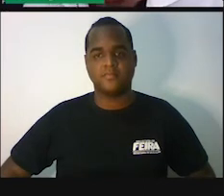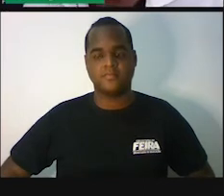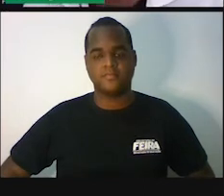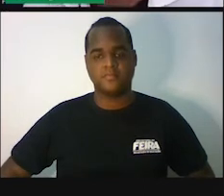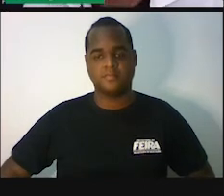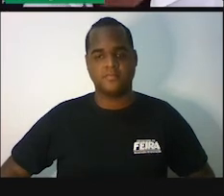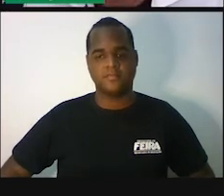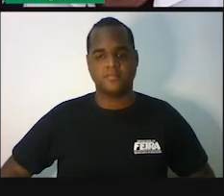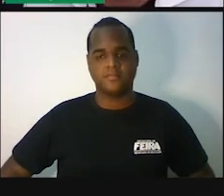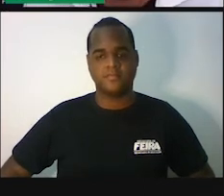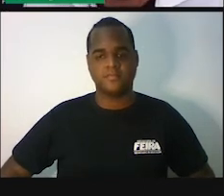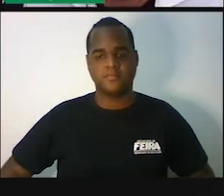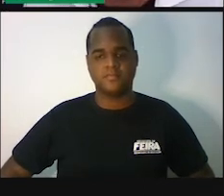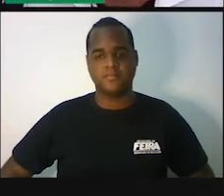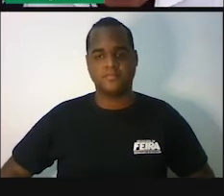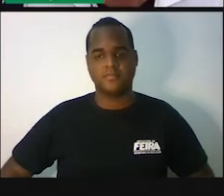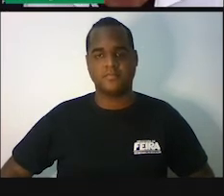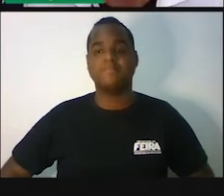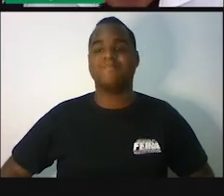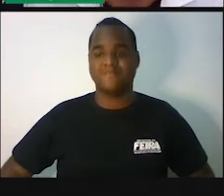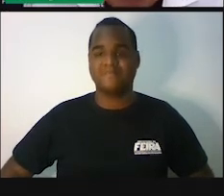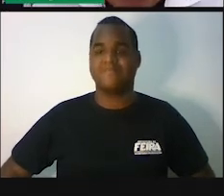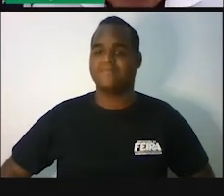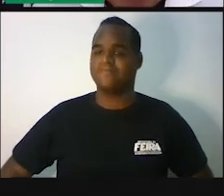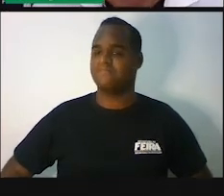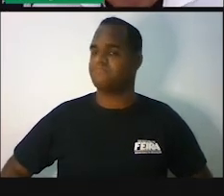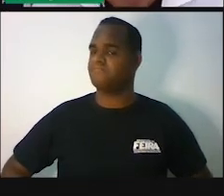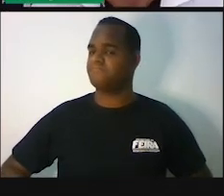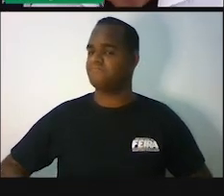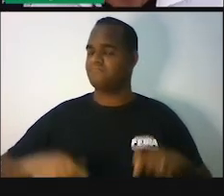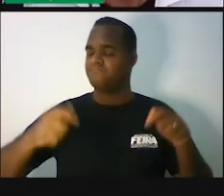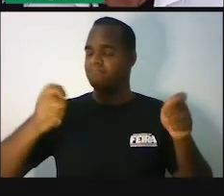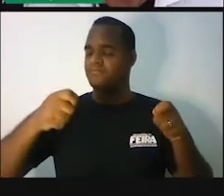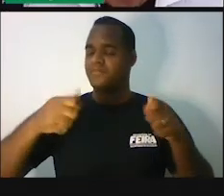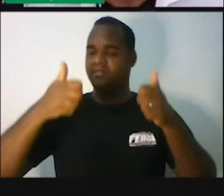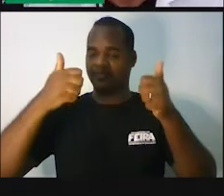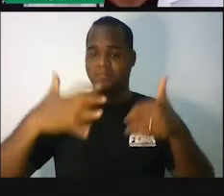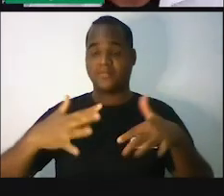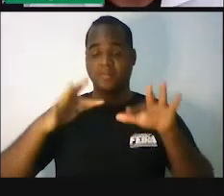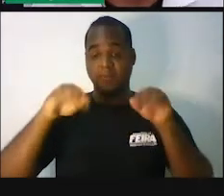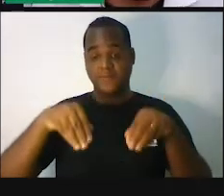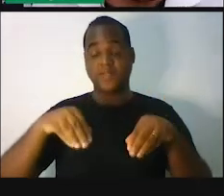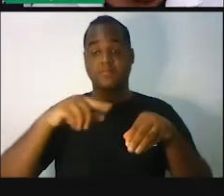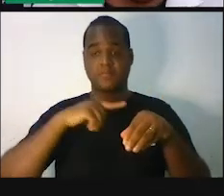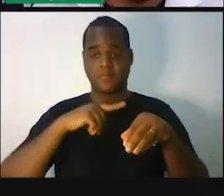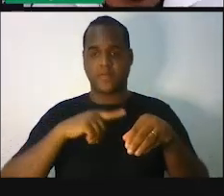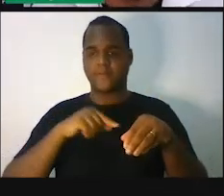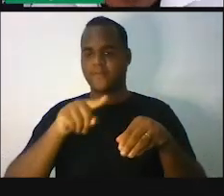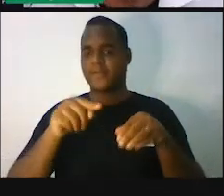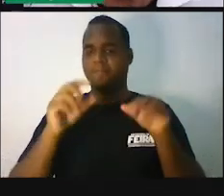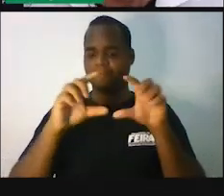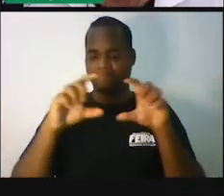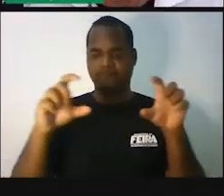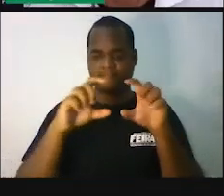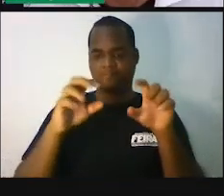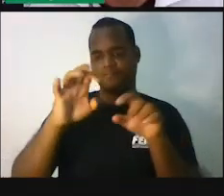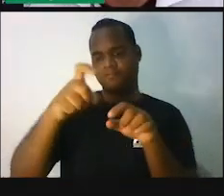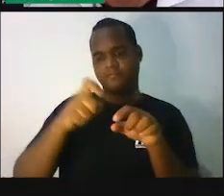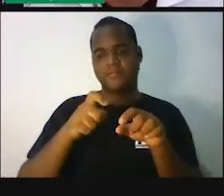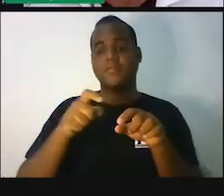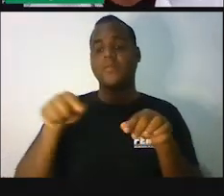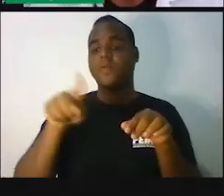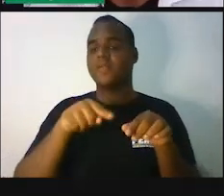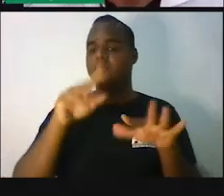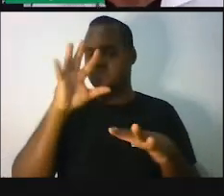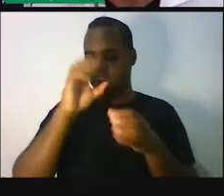Prontinho. No final, essa expressão que a gente acabou de